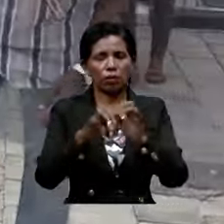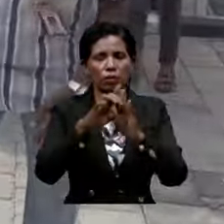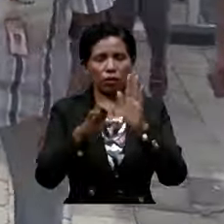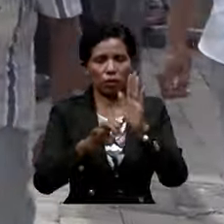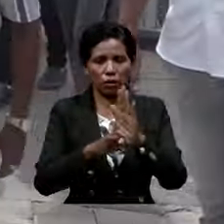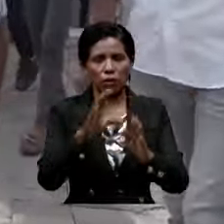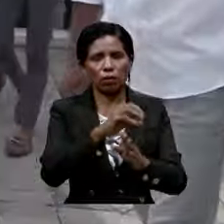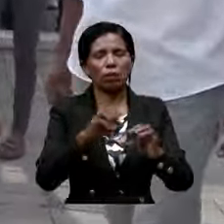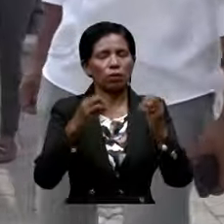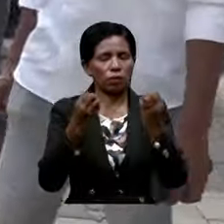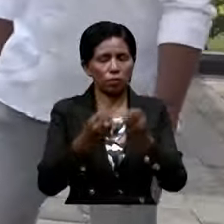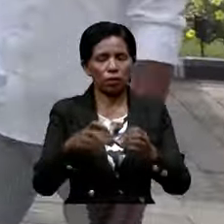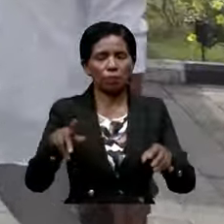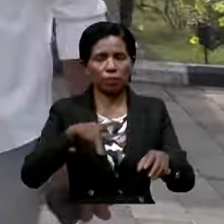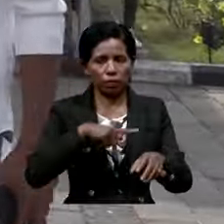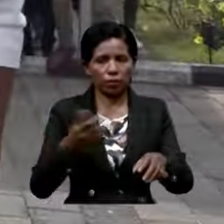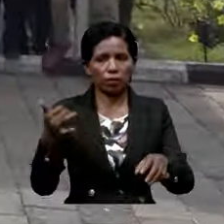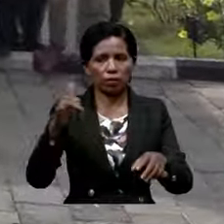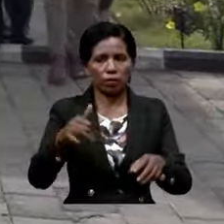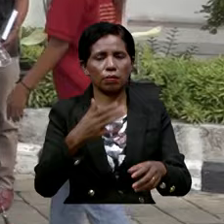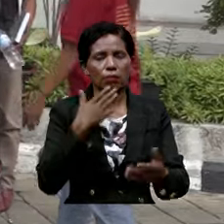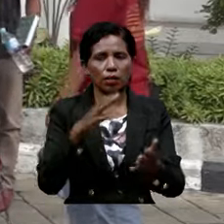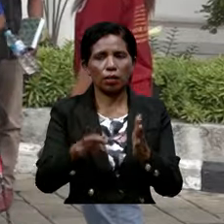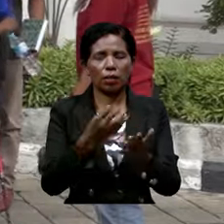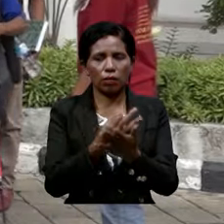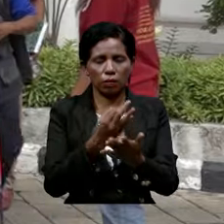nomos organização privada sira, nebe beneficia